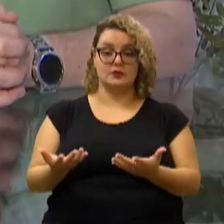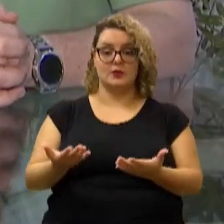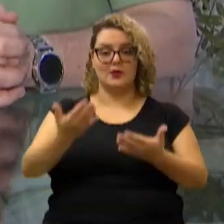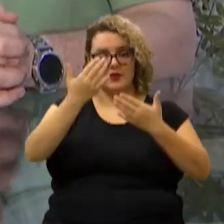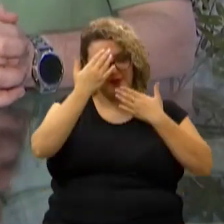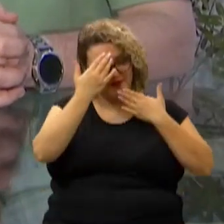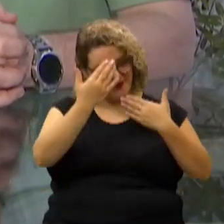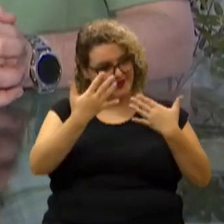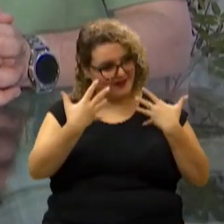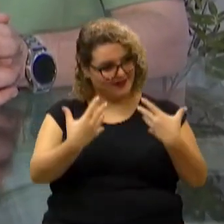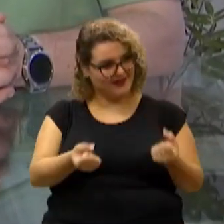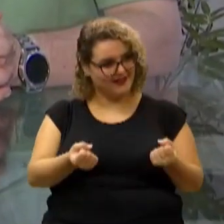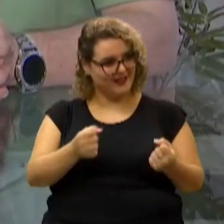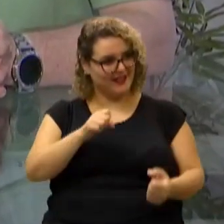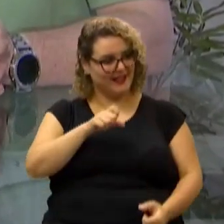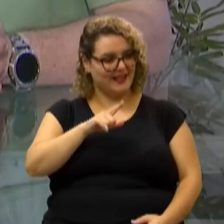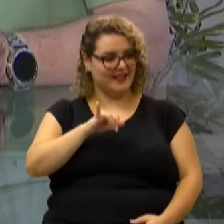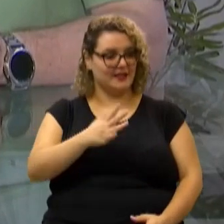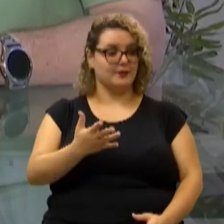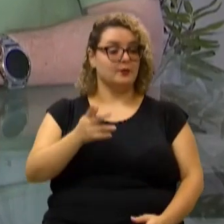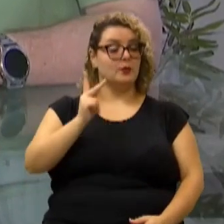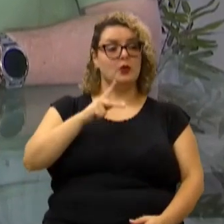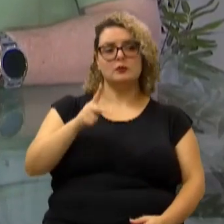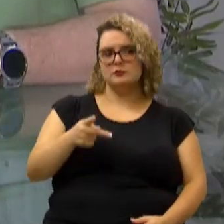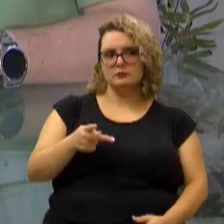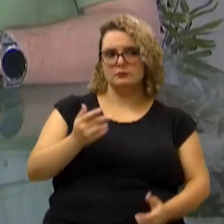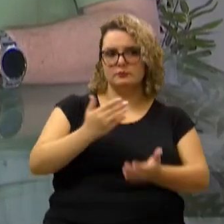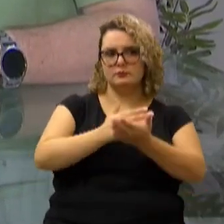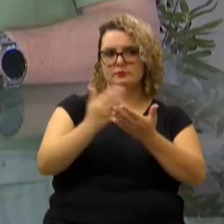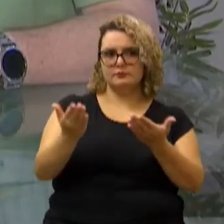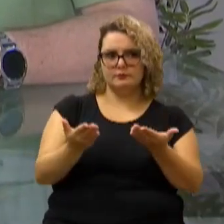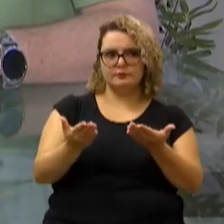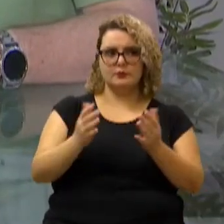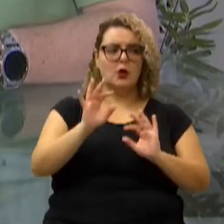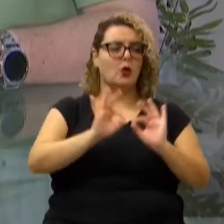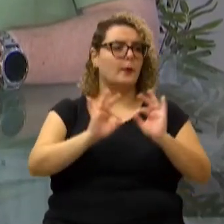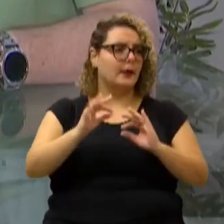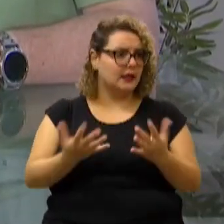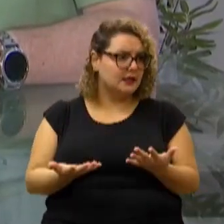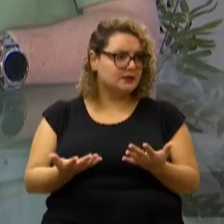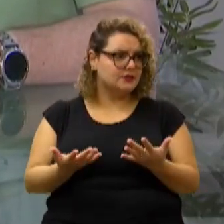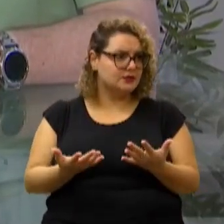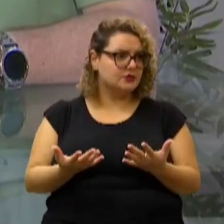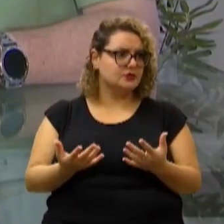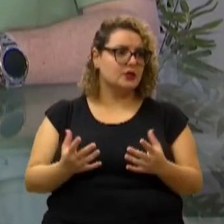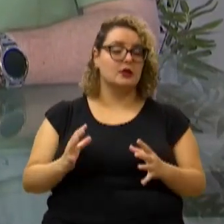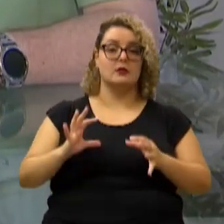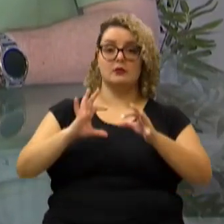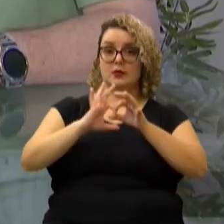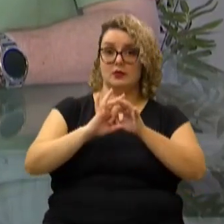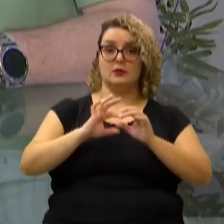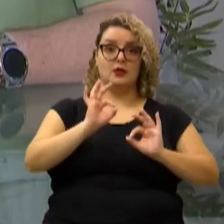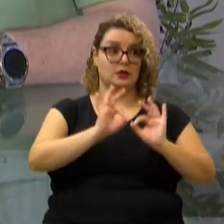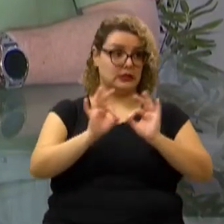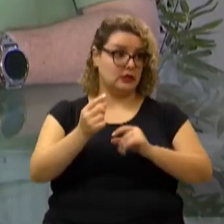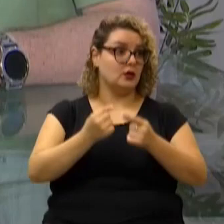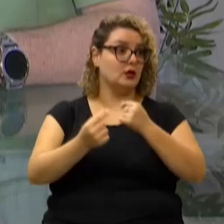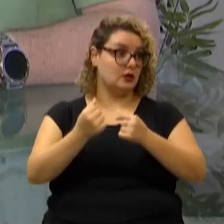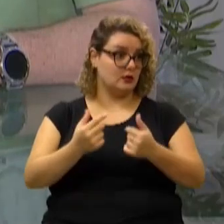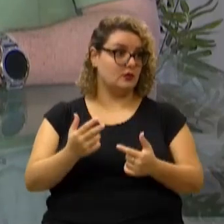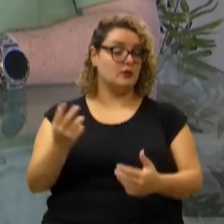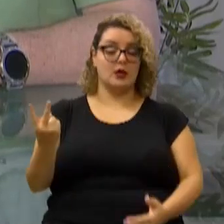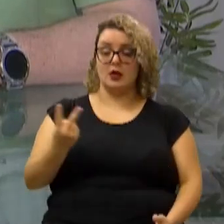organizarem obrigado por nos receber aqui Eli professor para começar o planejamento é um forte aliado na